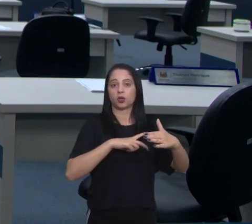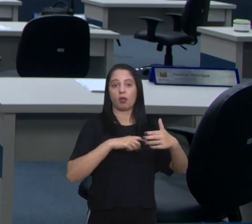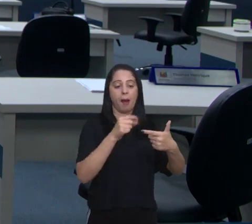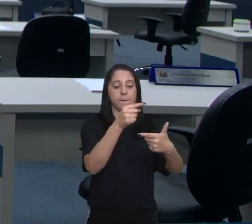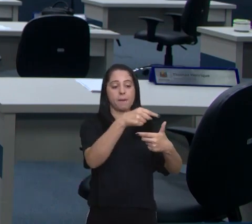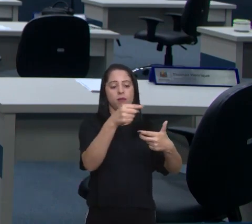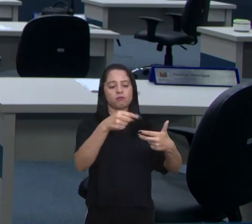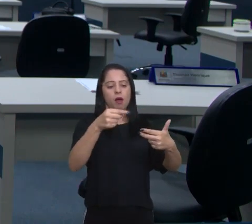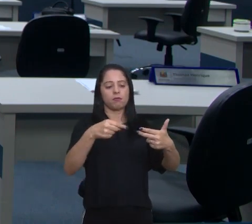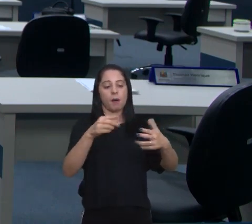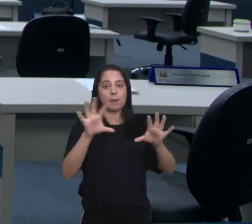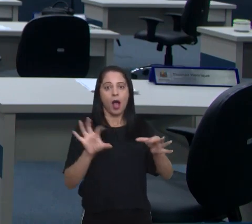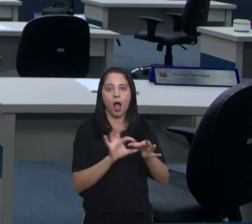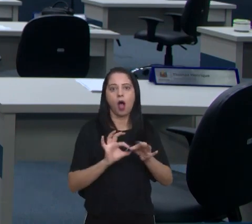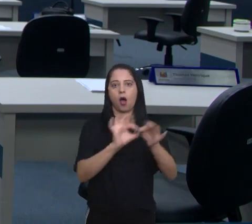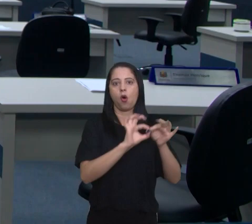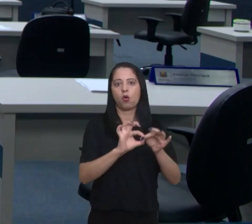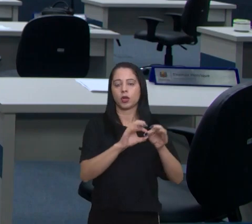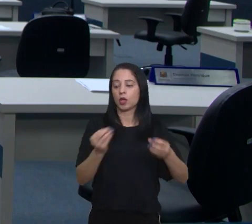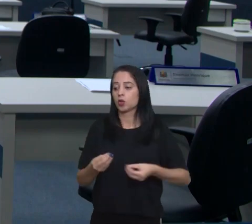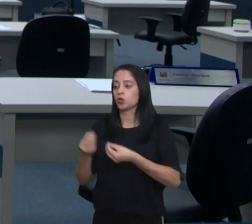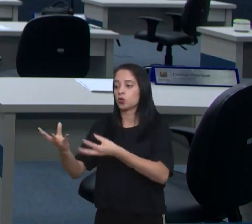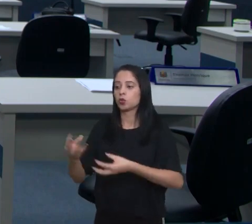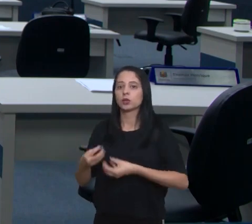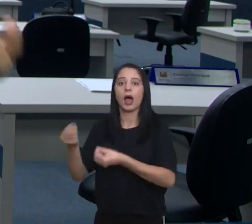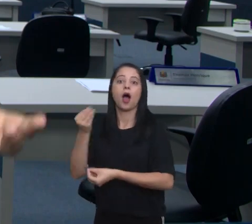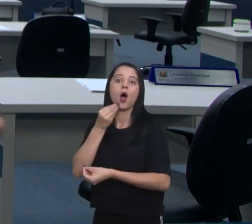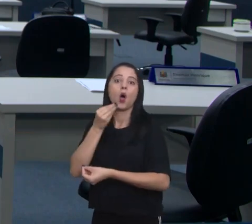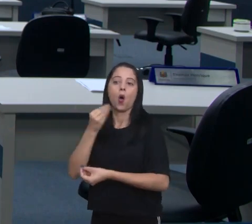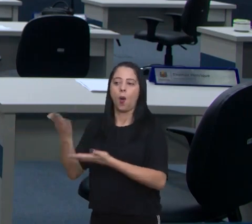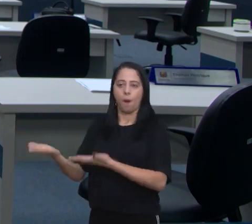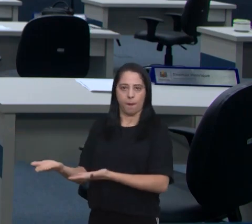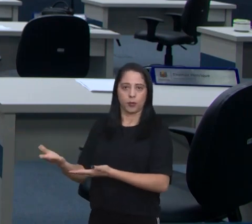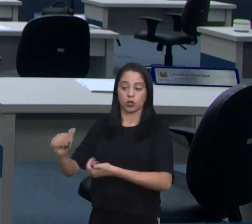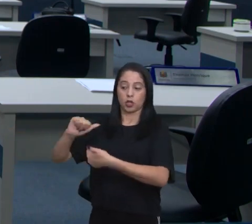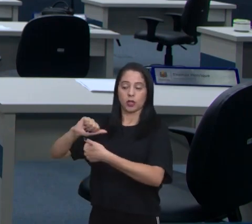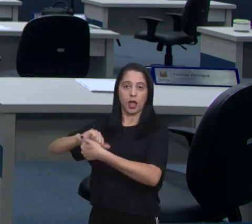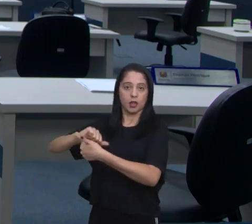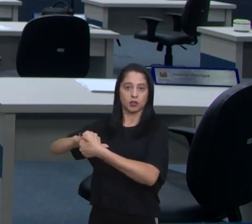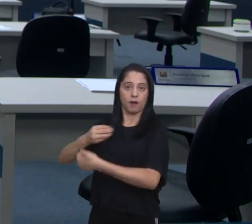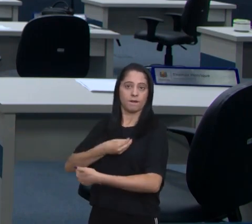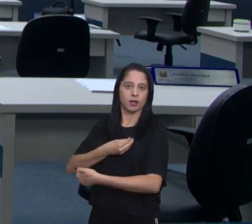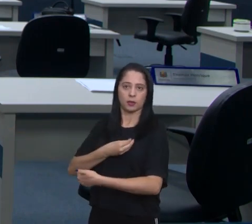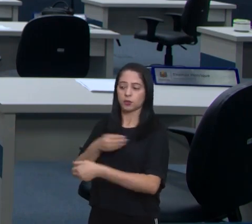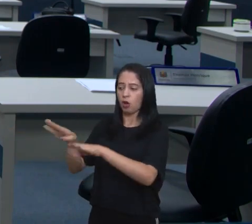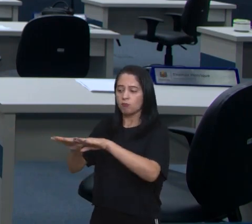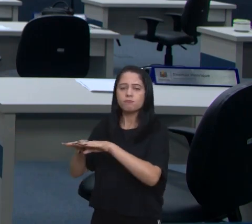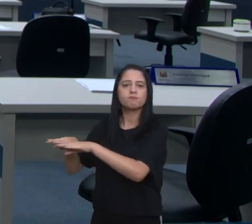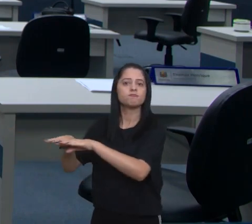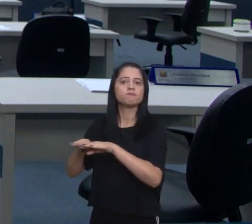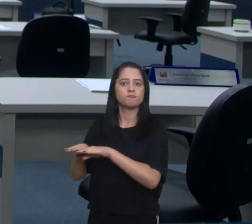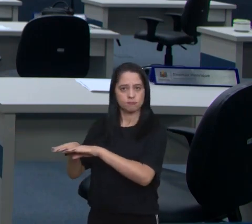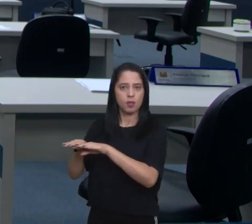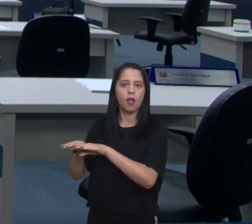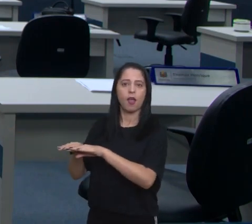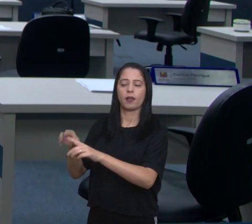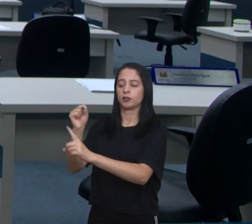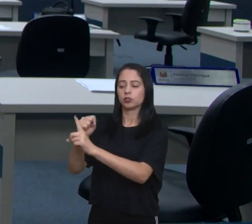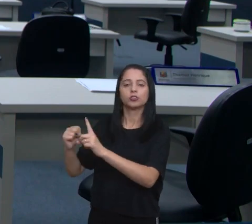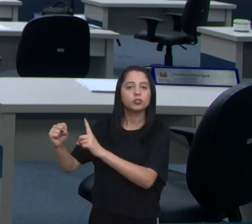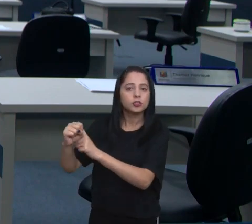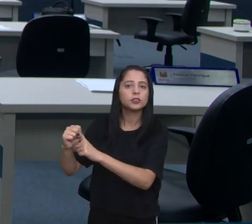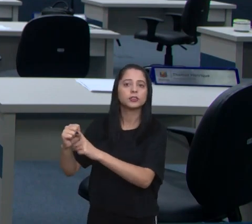iniciativa privada, tentar buscar isso, levar essa condição para essas pessoas, promovendo a